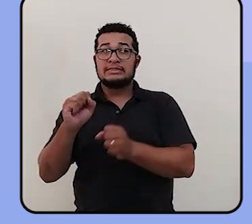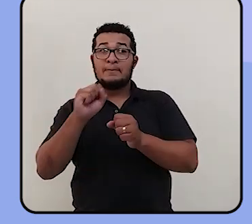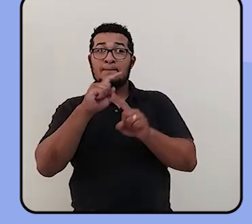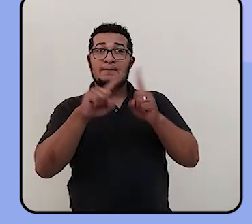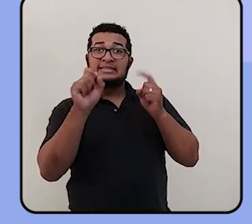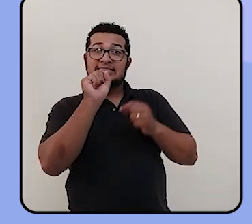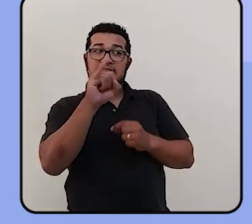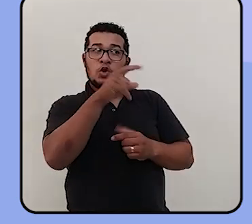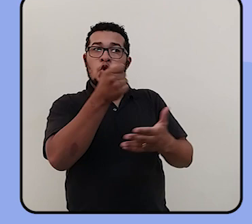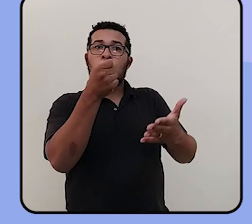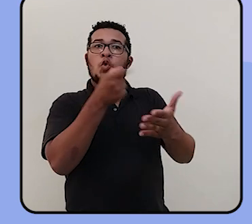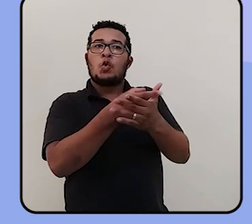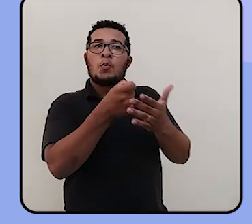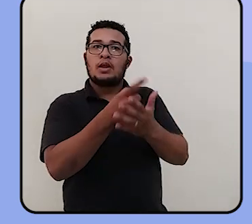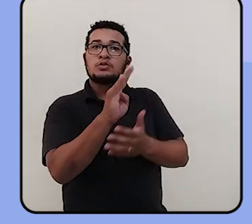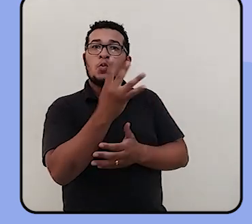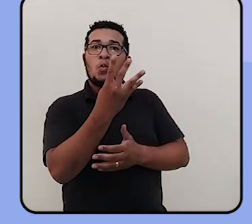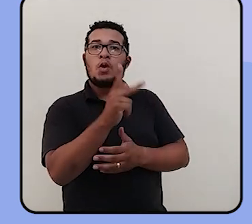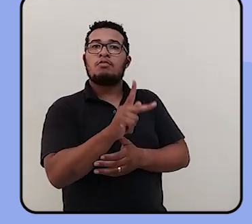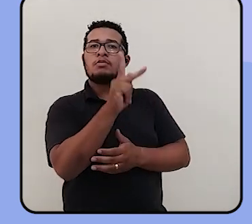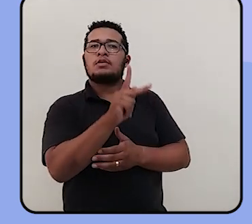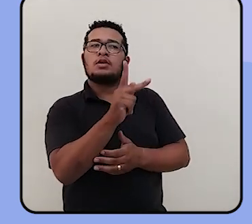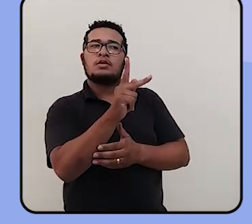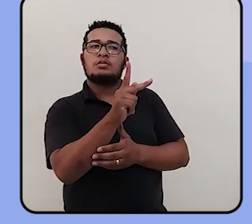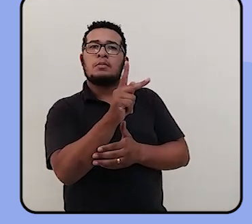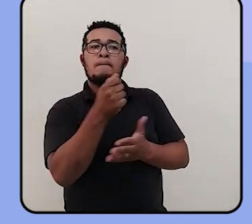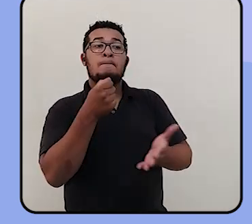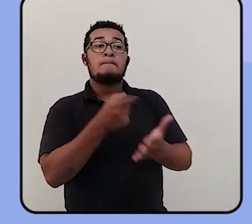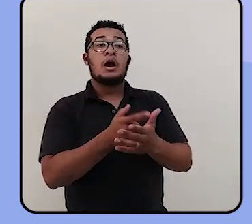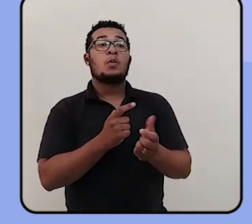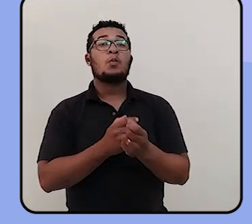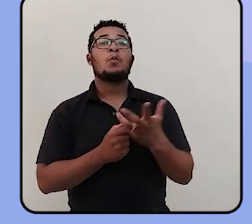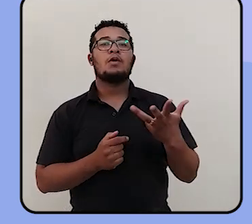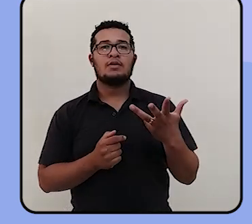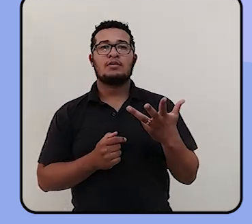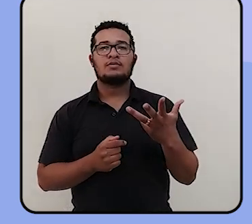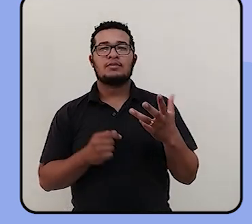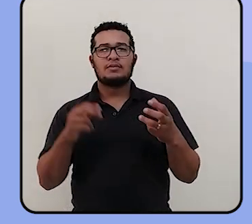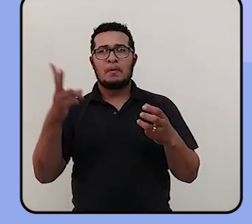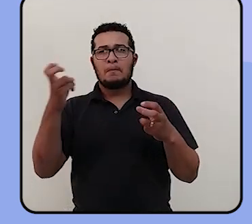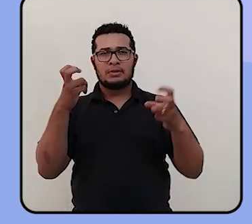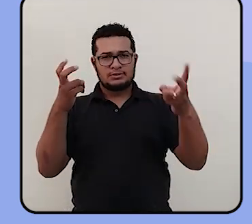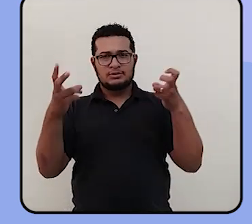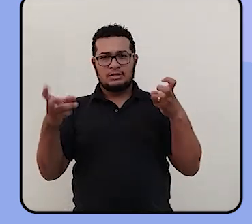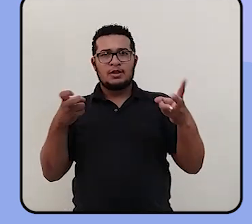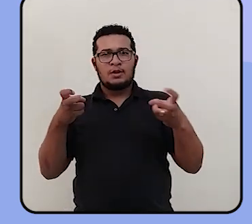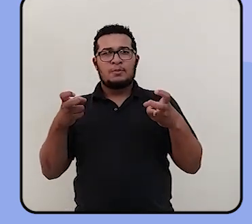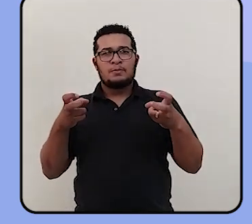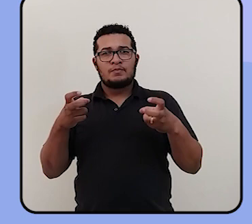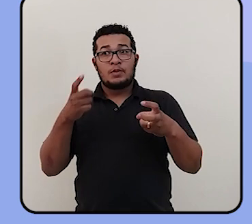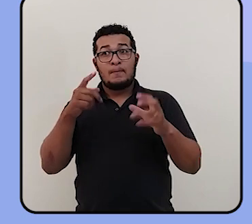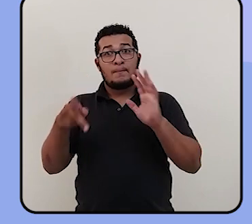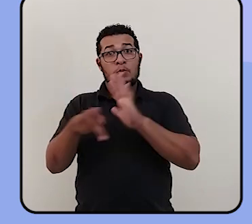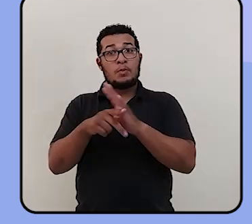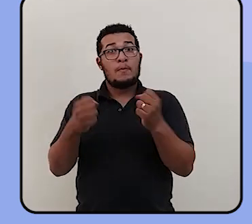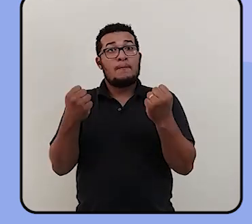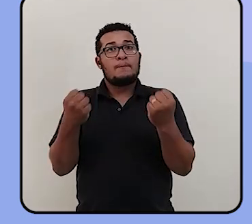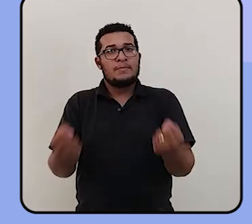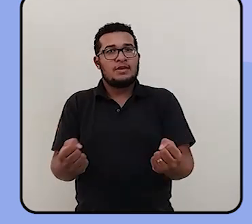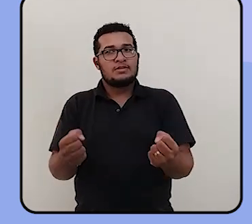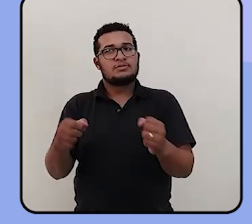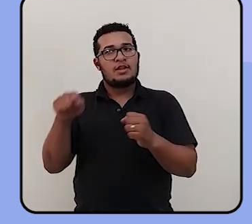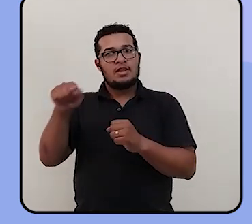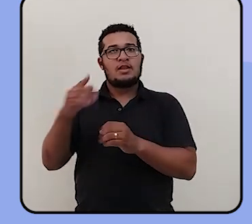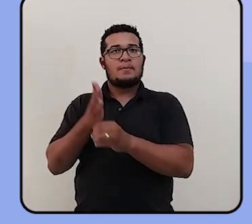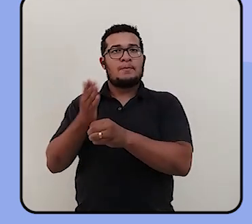comprasse 4 quilos, qual valor ele pagaria? Observe o que está acontecendo com o peso